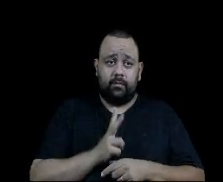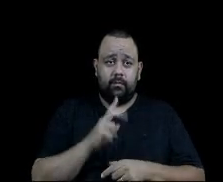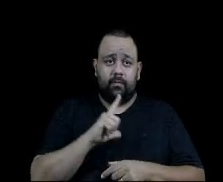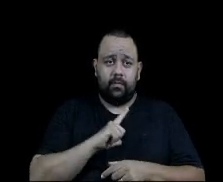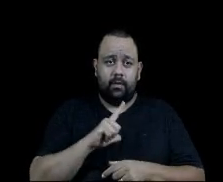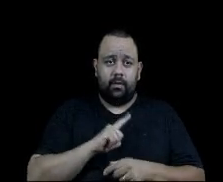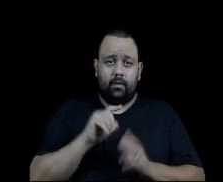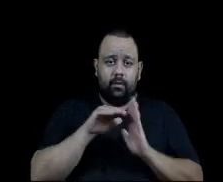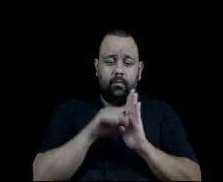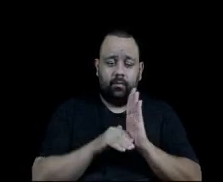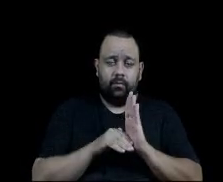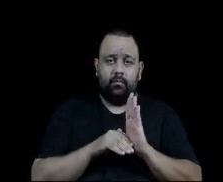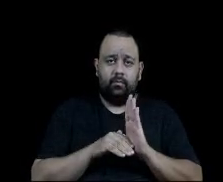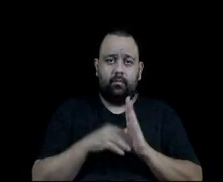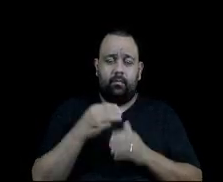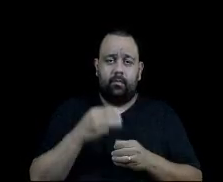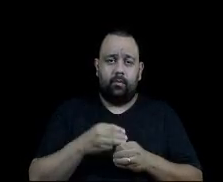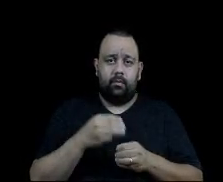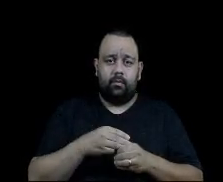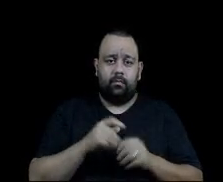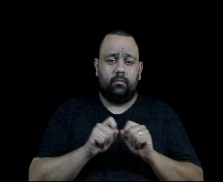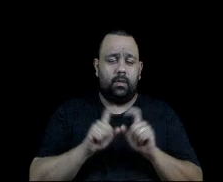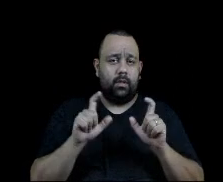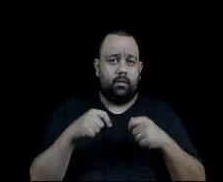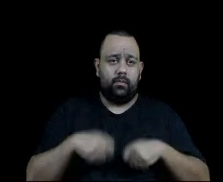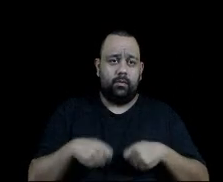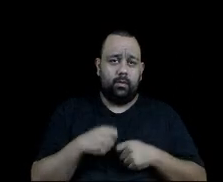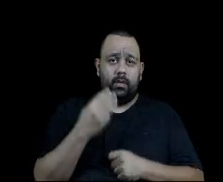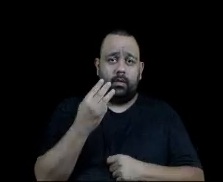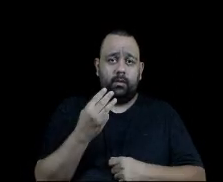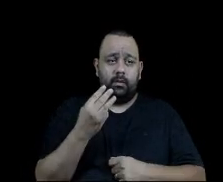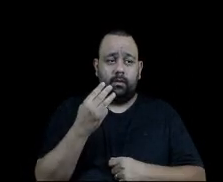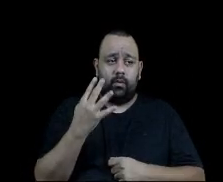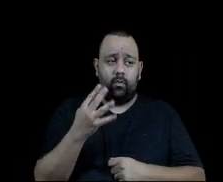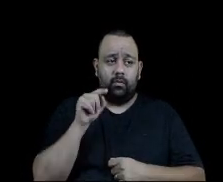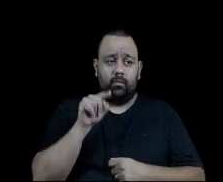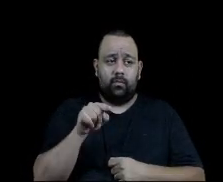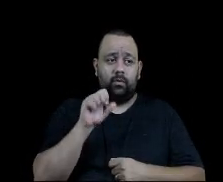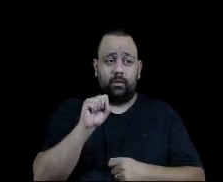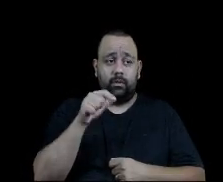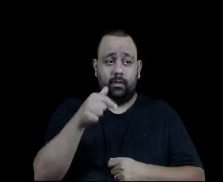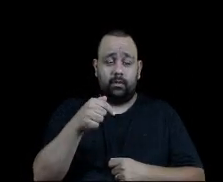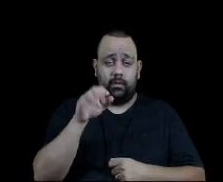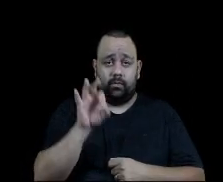município ele fica bem abaixo desse limite de alerta, né? Então, ele está em